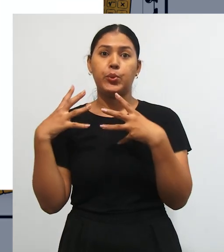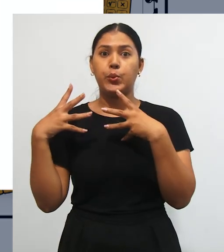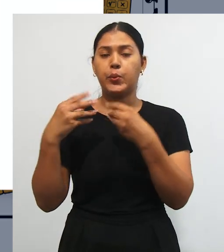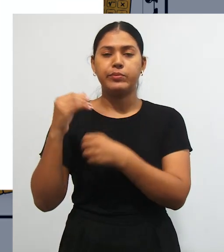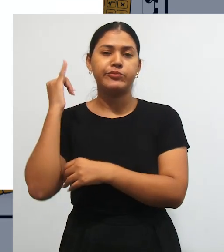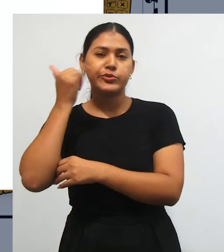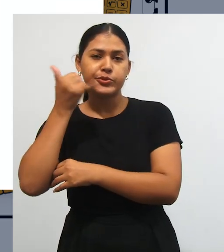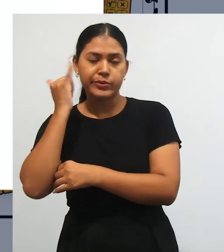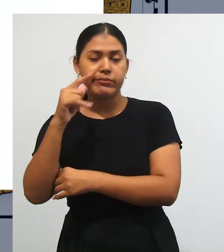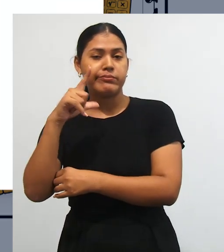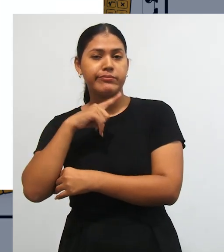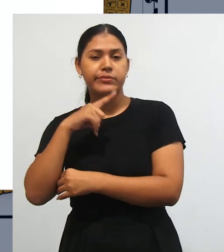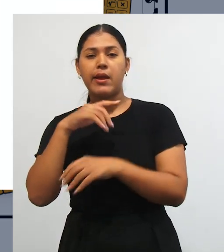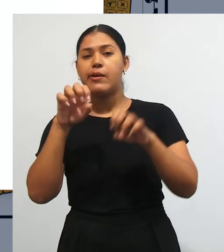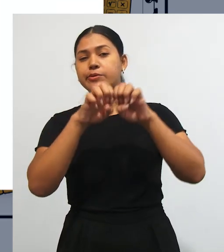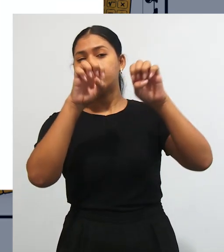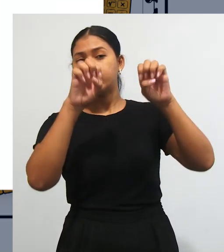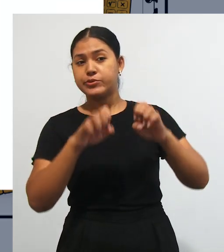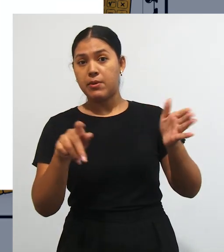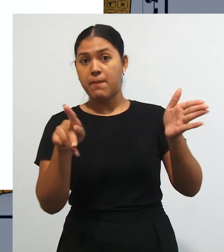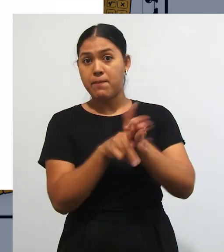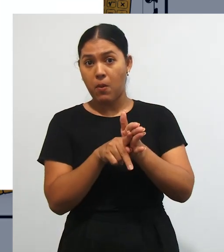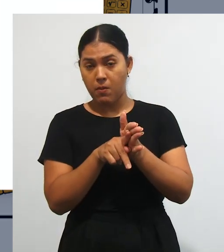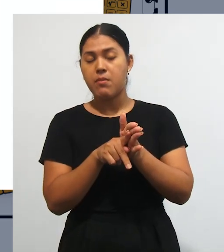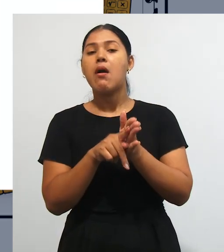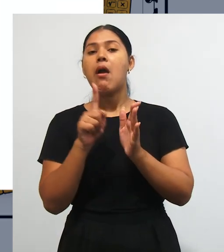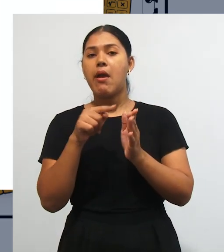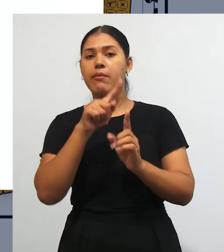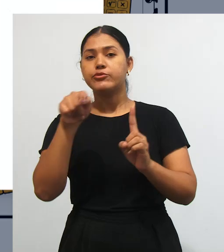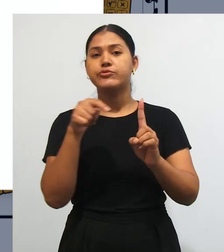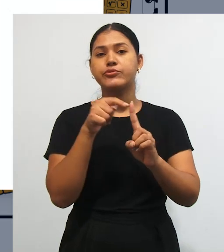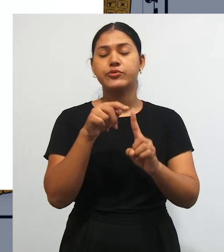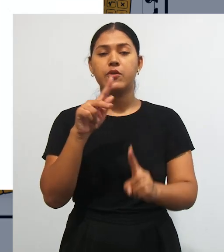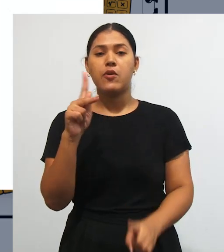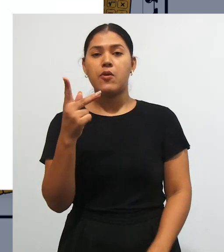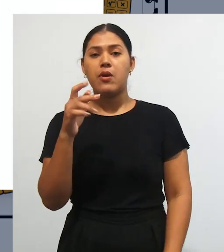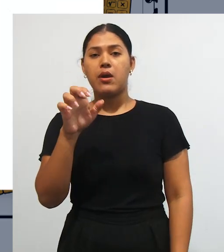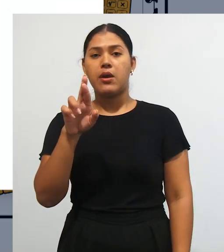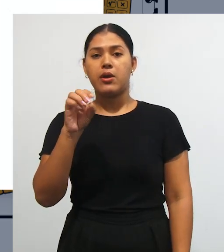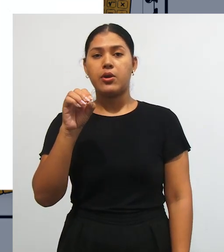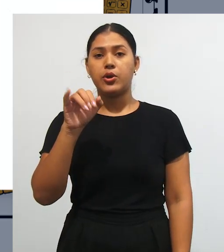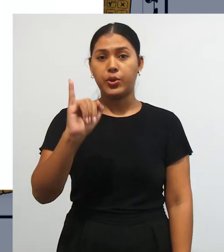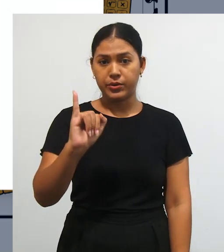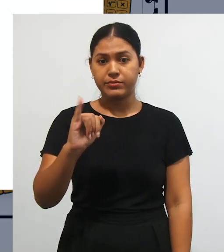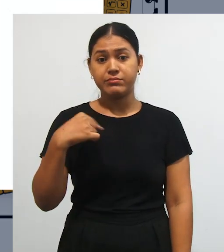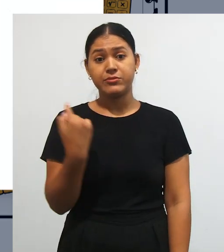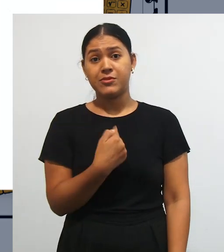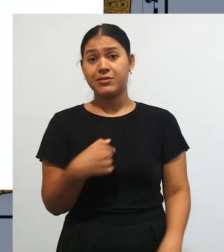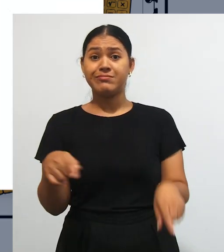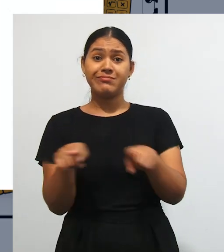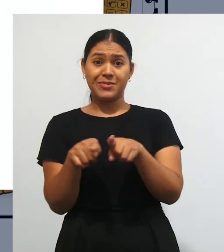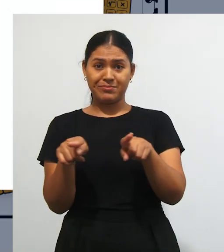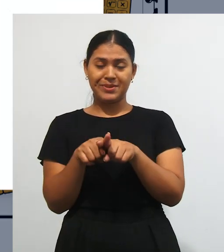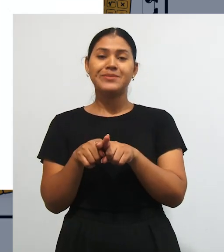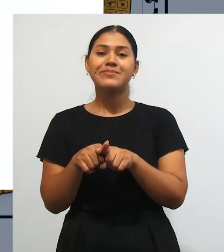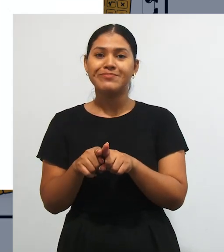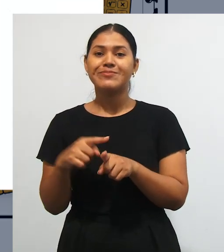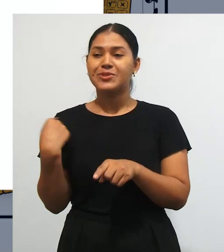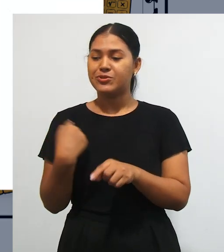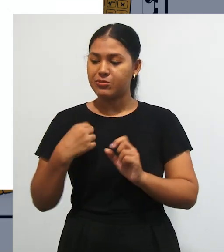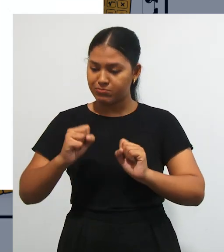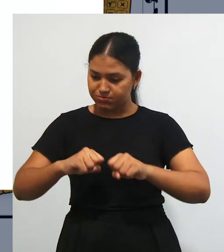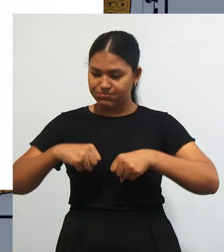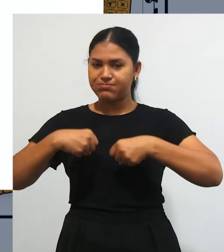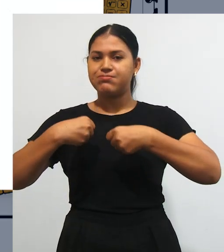de literatura, tem essa estrutura, que é a jornada do herói. E a gente está nessa jornada, a gente se inspirou